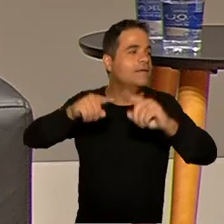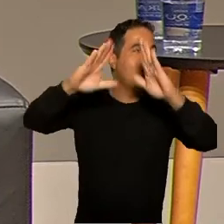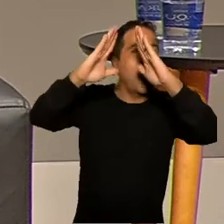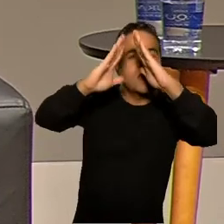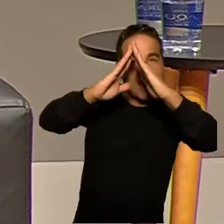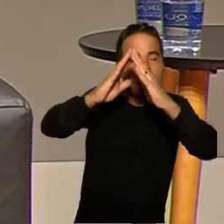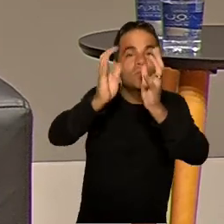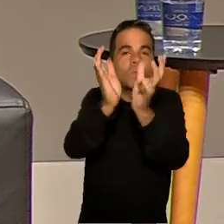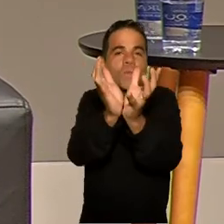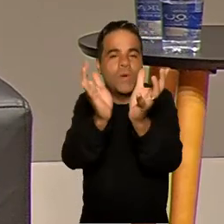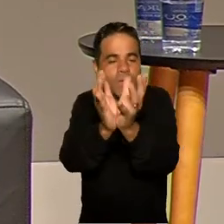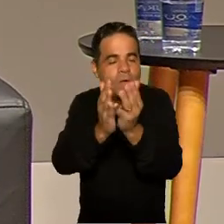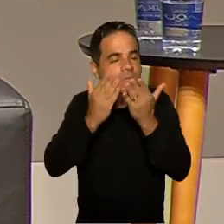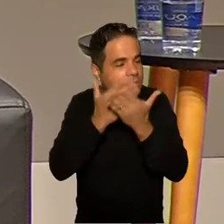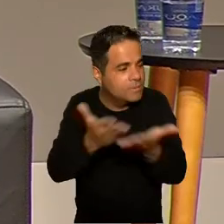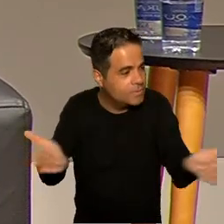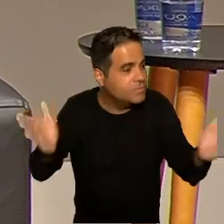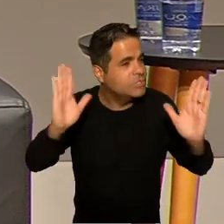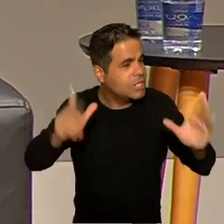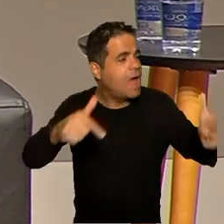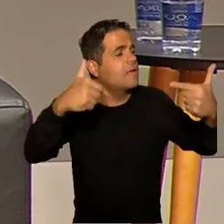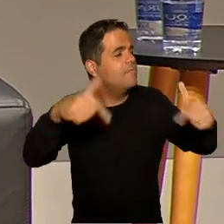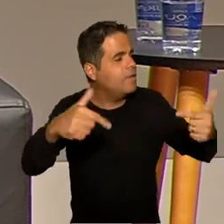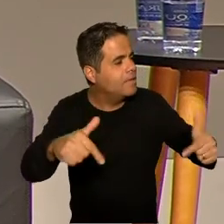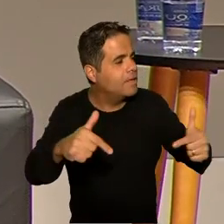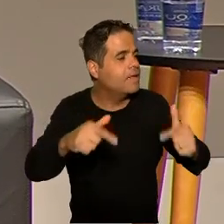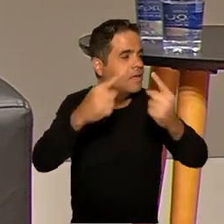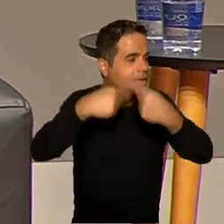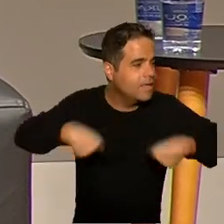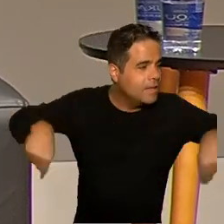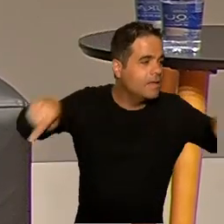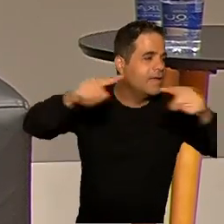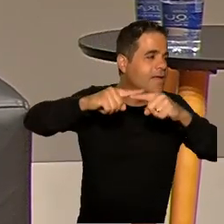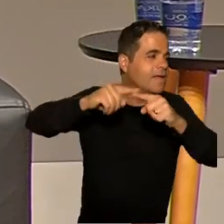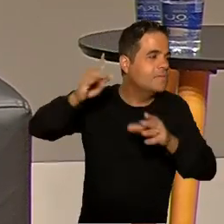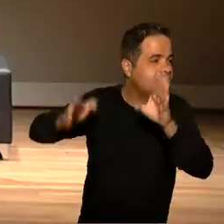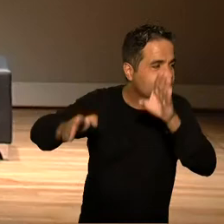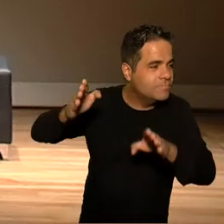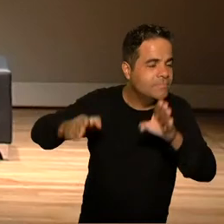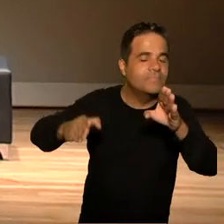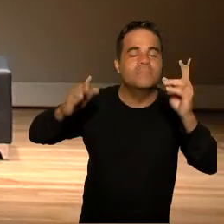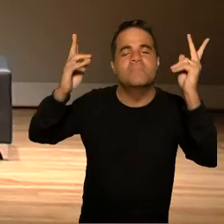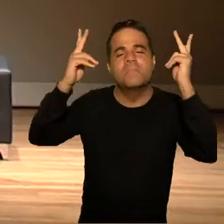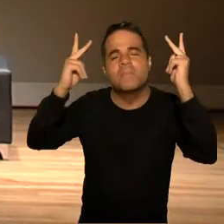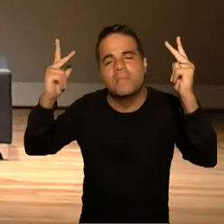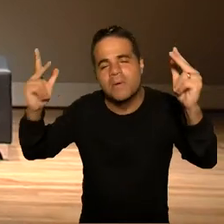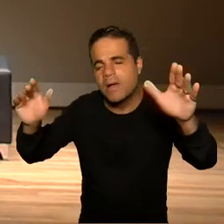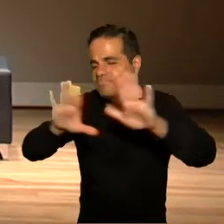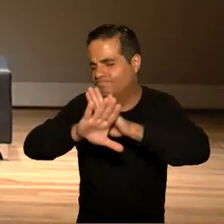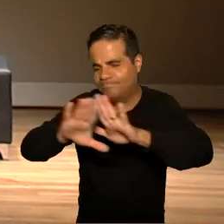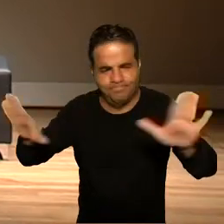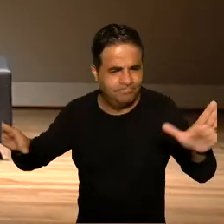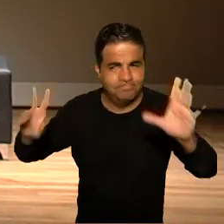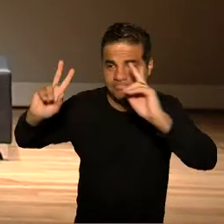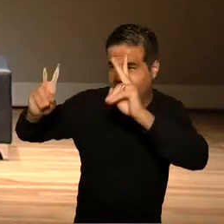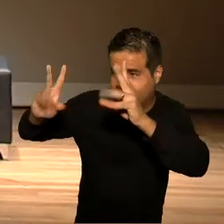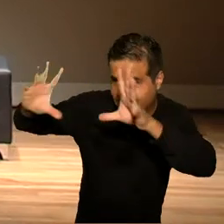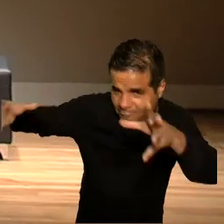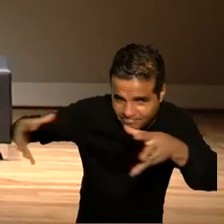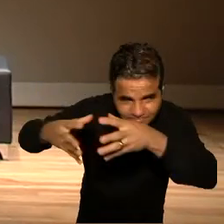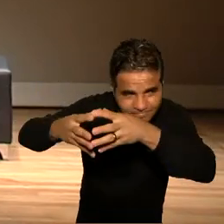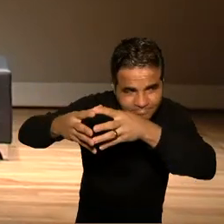do Povo né E já trabalhamos em momentos coincidentes mas embora não na mesma equipe